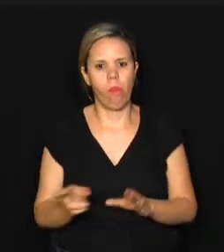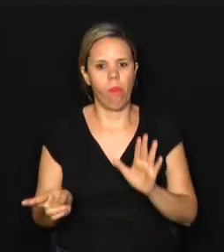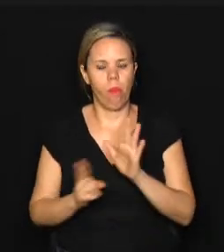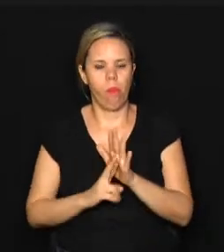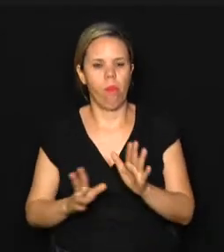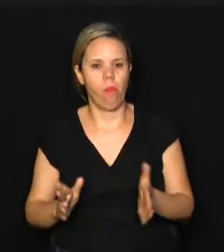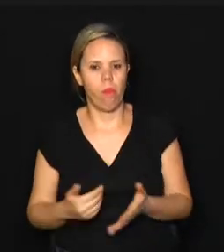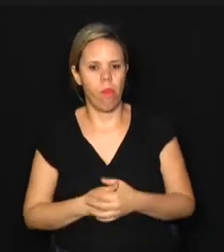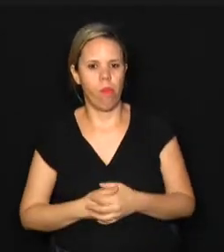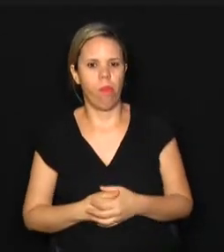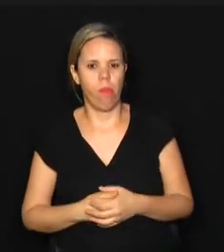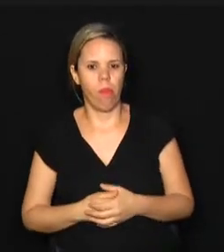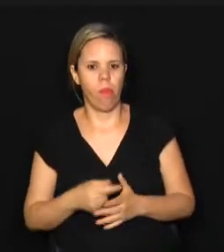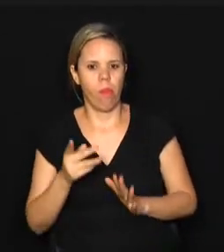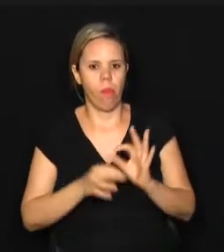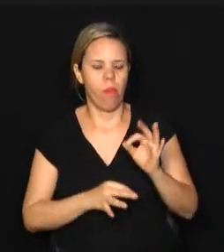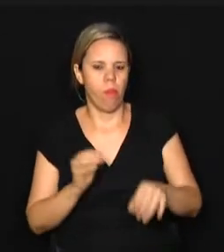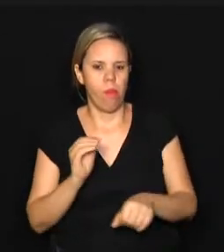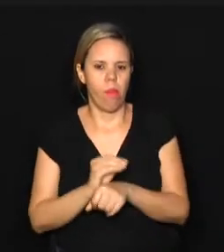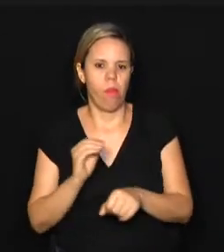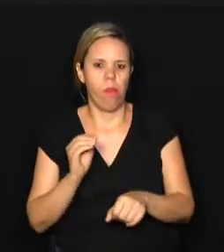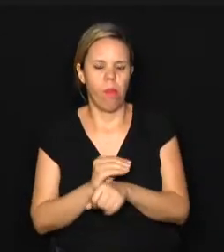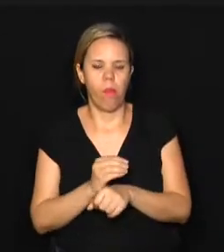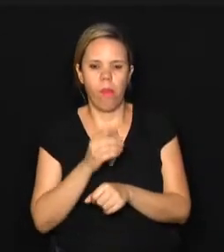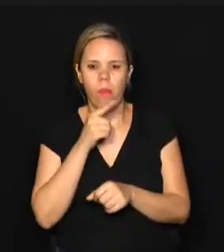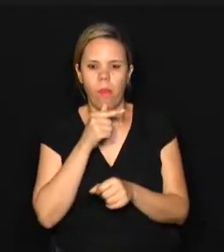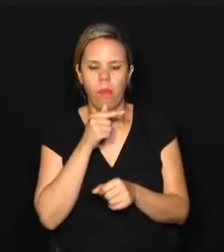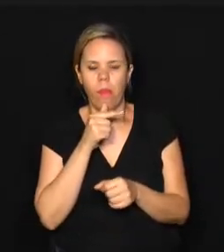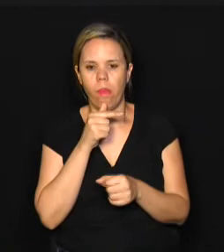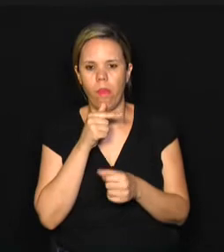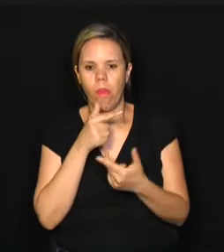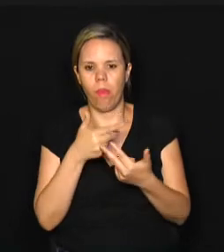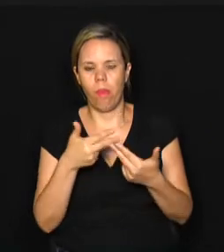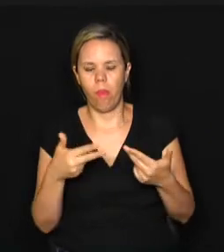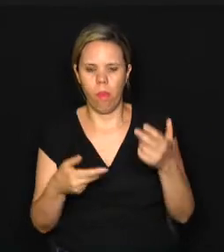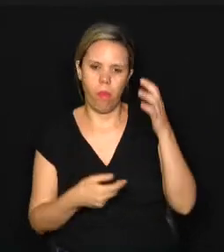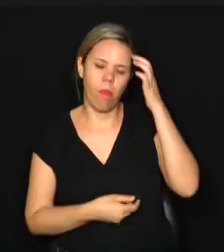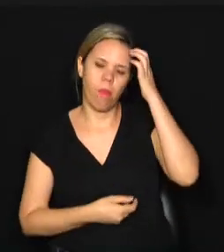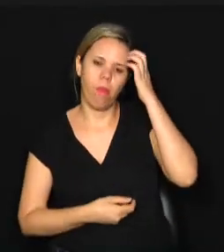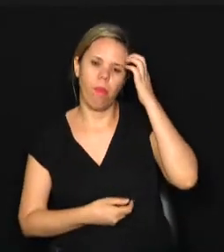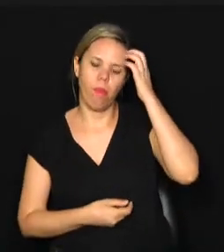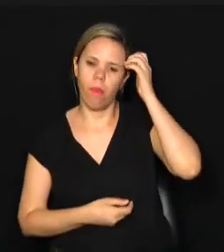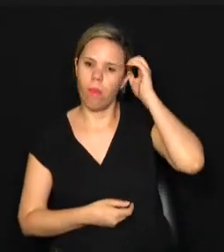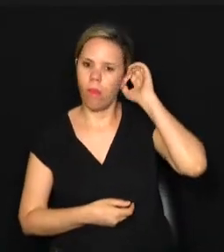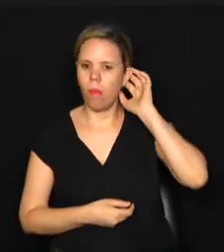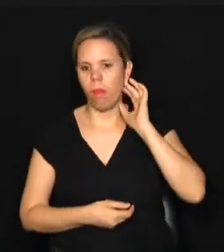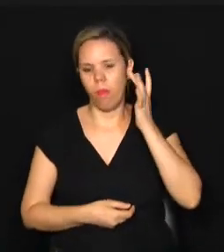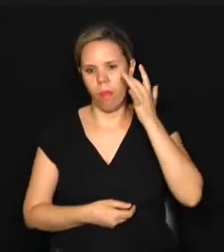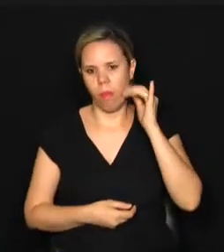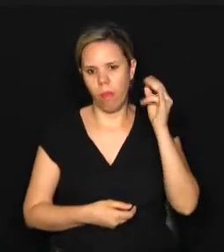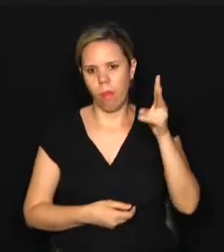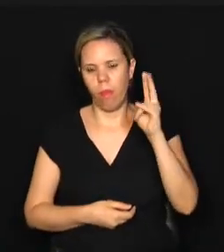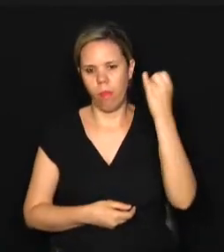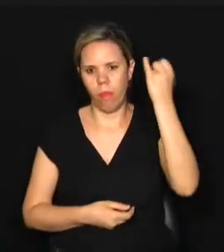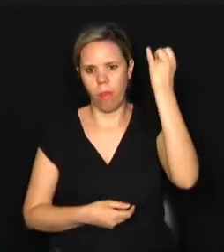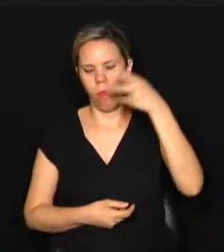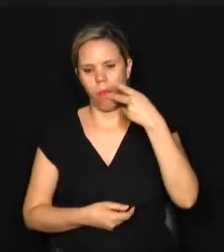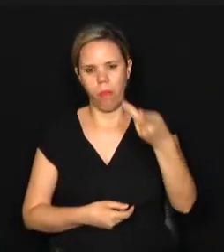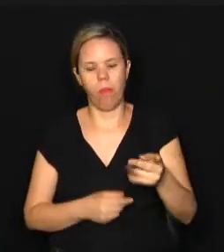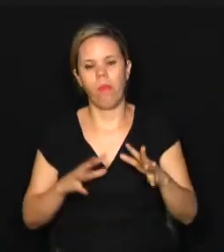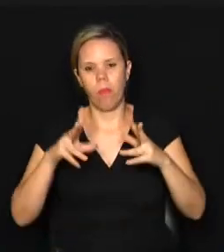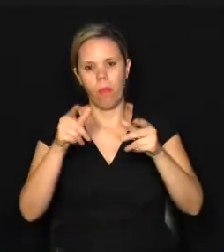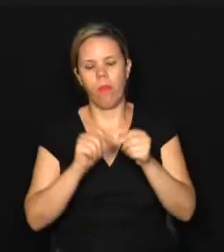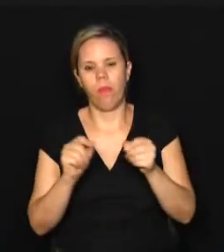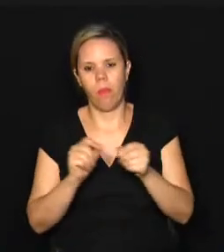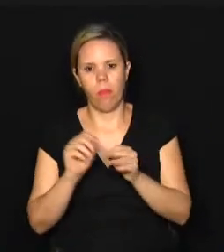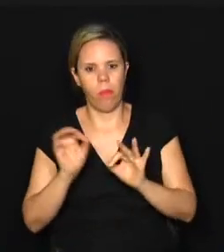extrema, por exemplo, com o projeto conservador das águas. E eu acho que é sempre importante a gente frisar que tudo que a gente